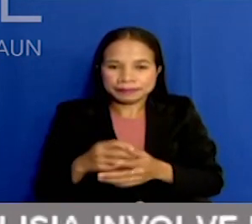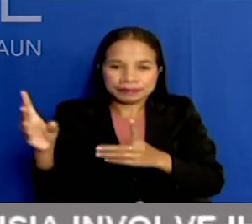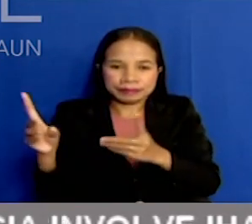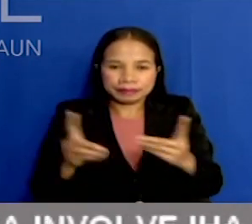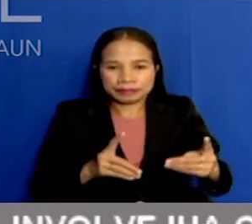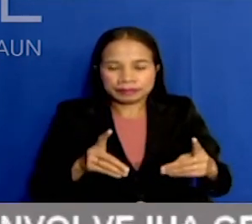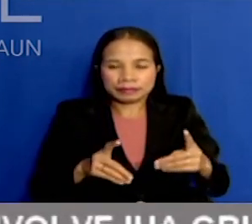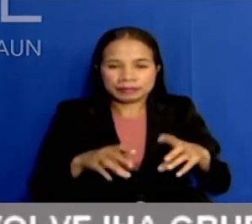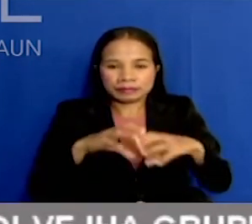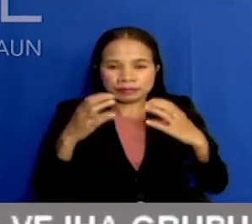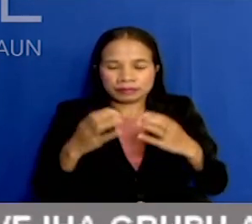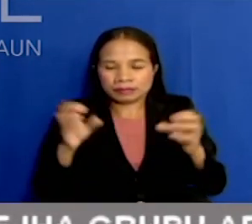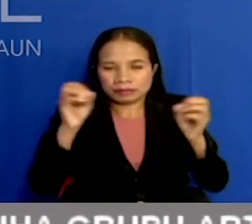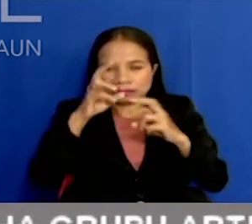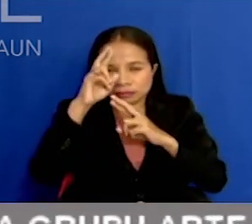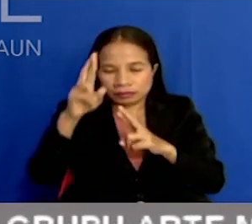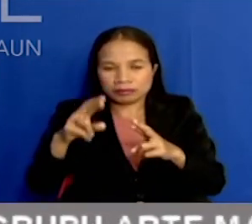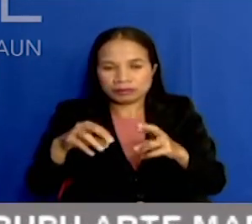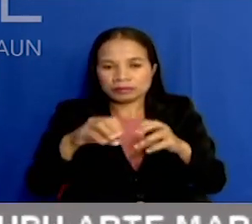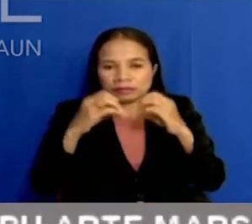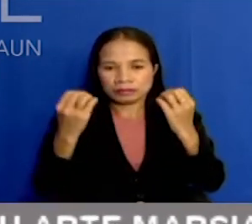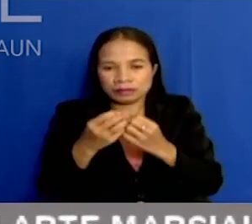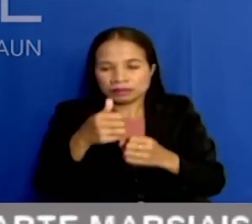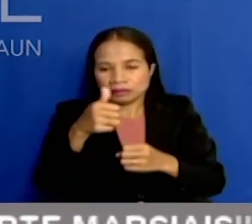implementação do Conselho Disciplinar será em cada organização.